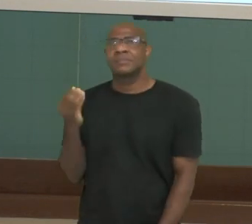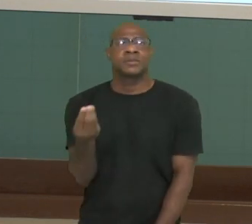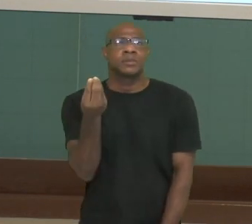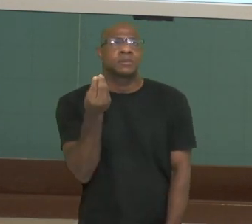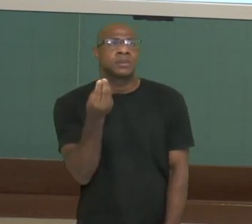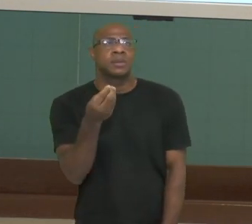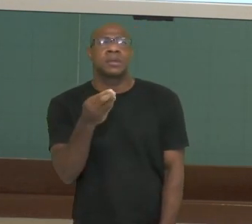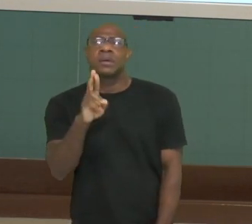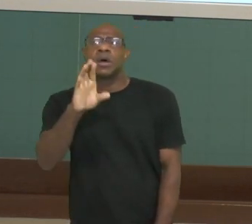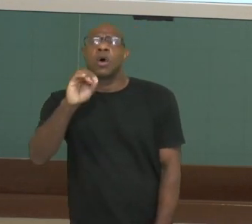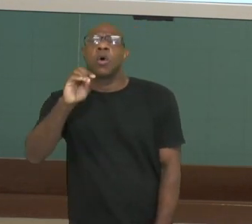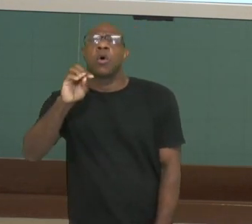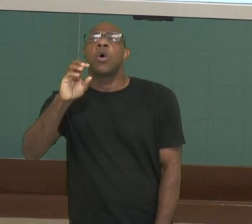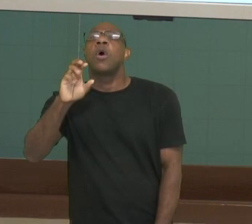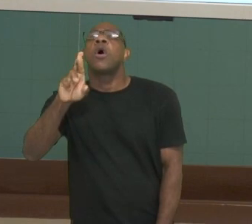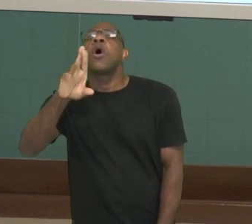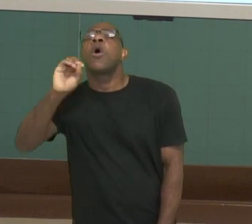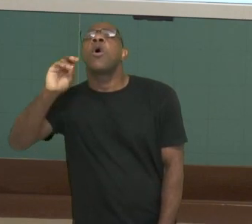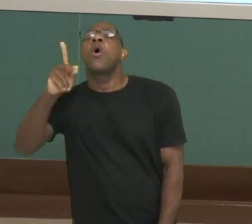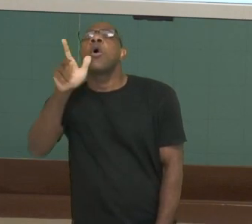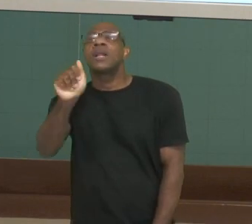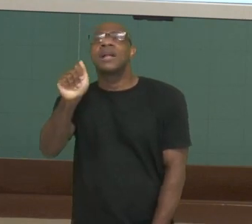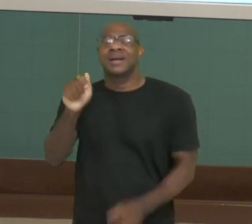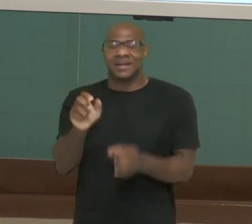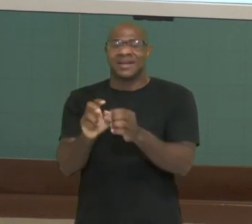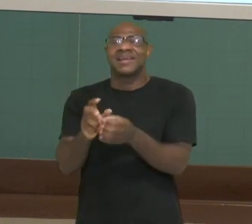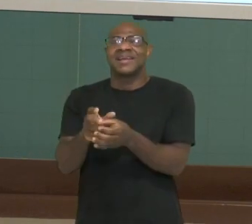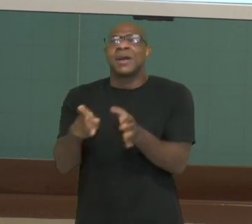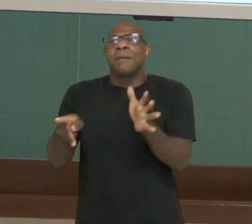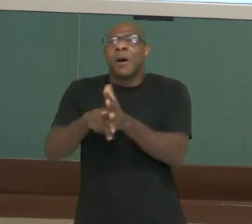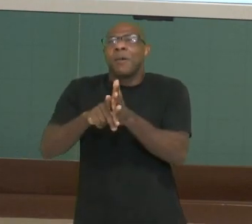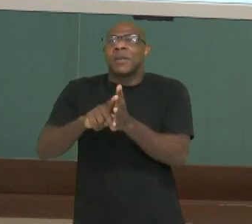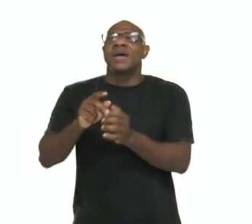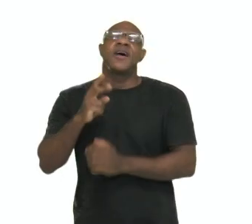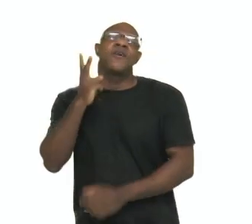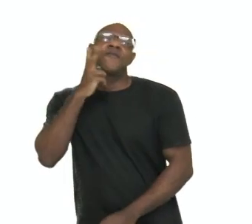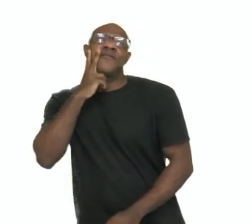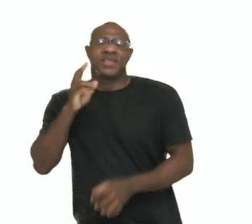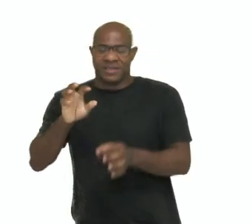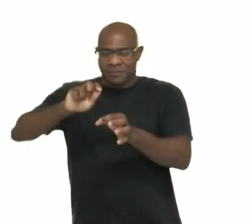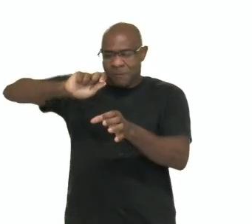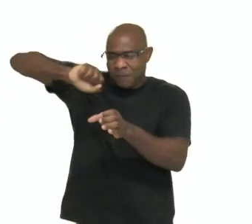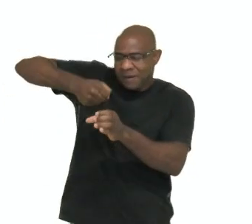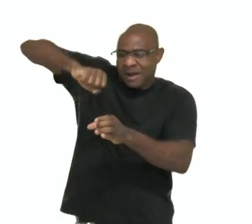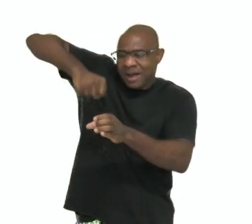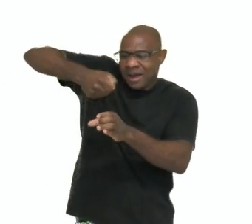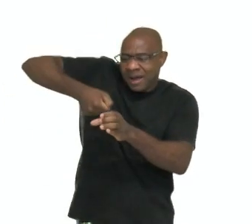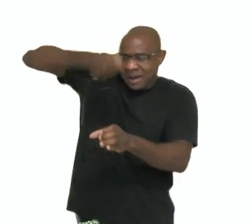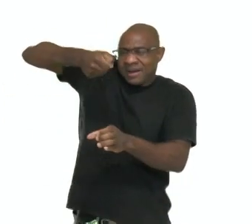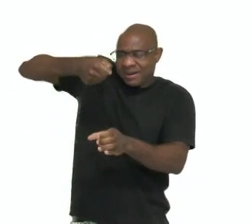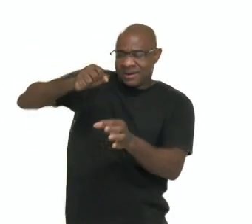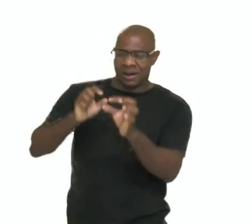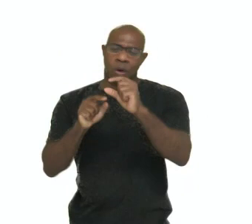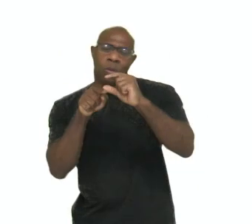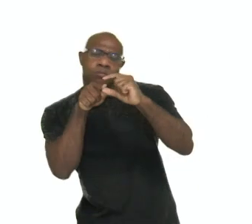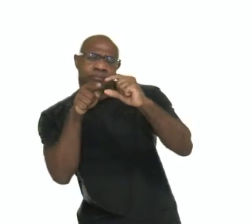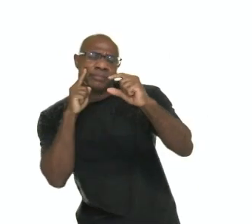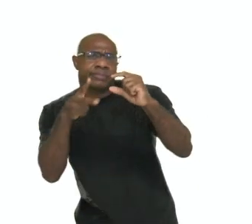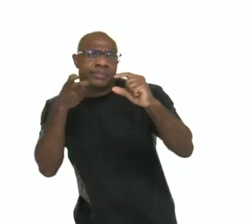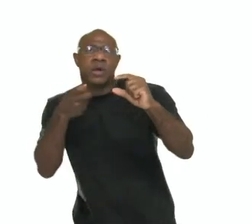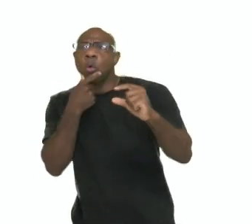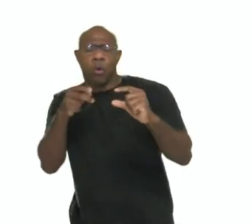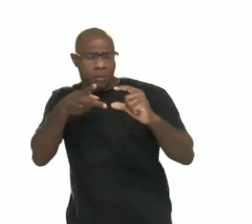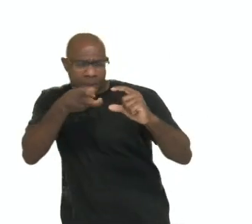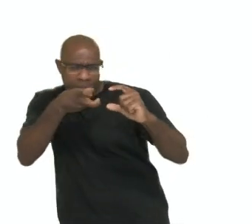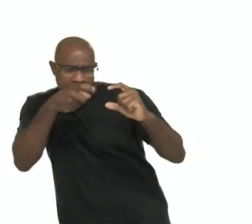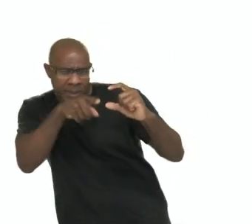né, de uma garrafa de vinho. Então aqui as cortiças. E esse importante pesquisador analisou